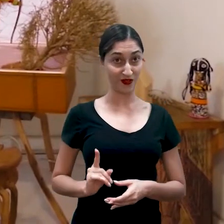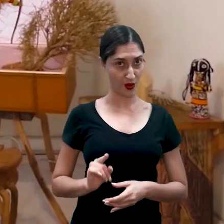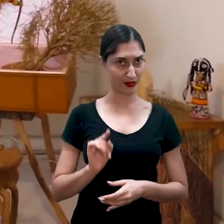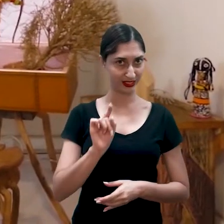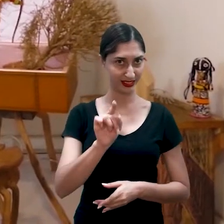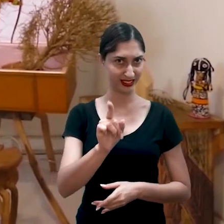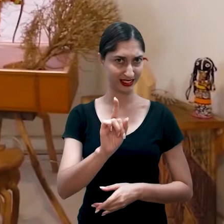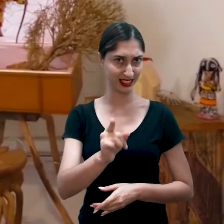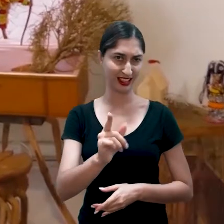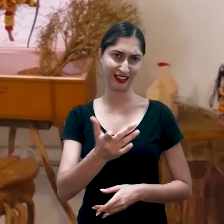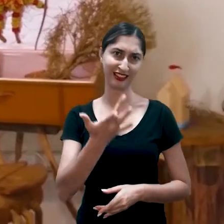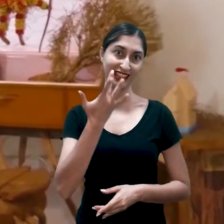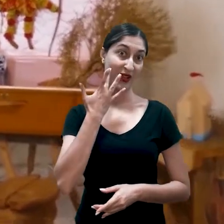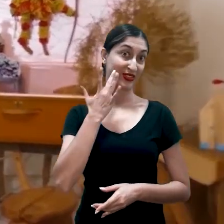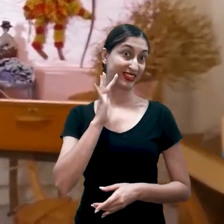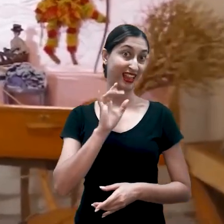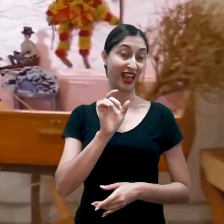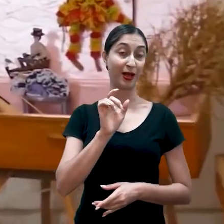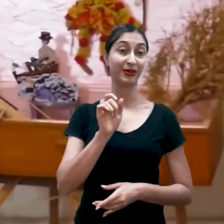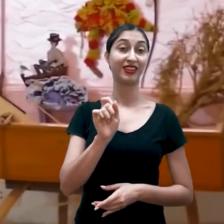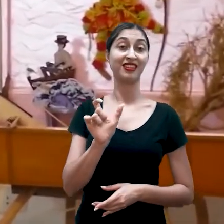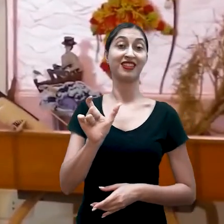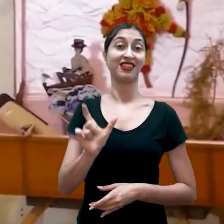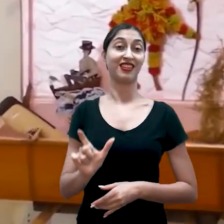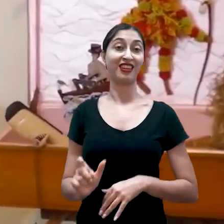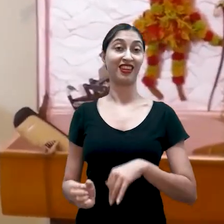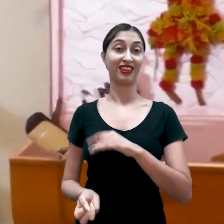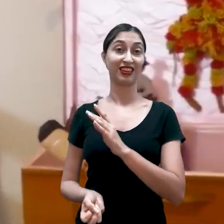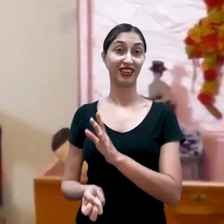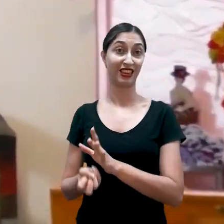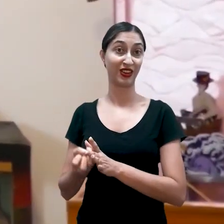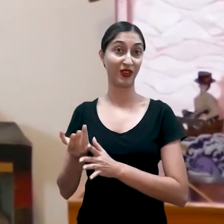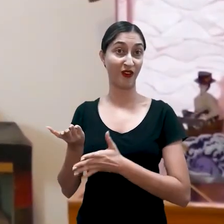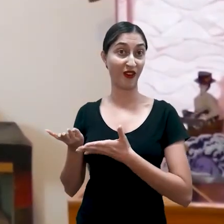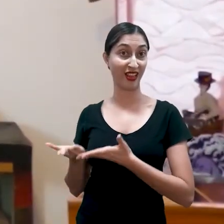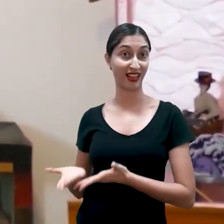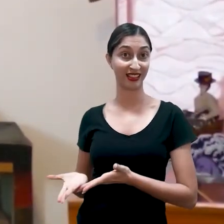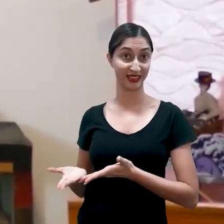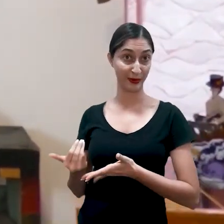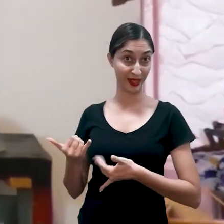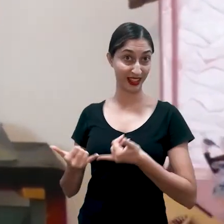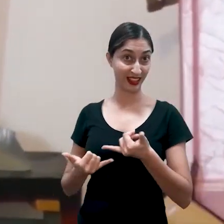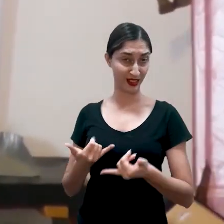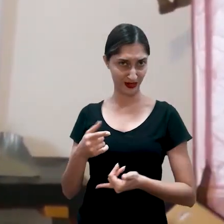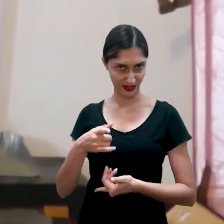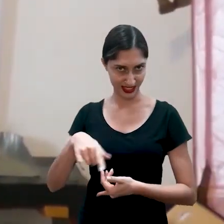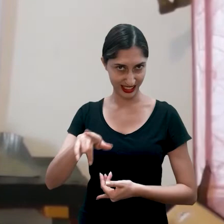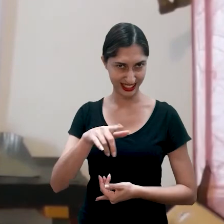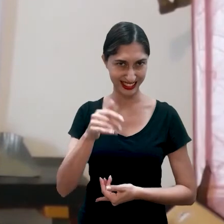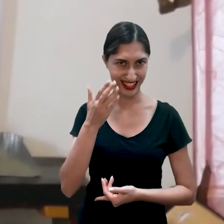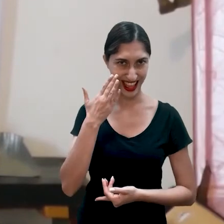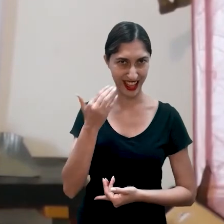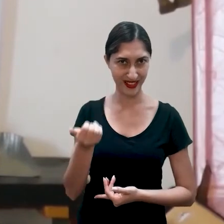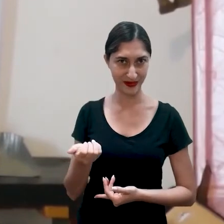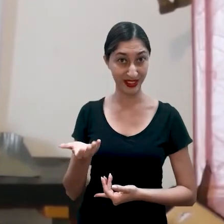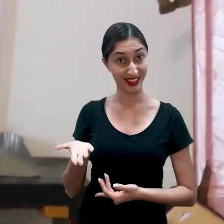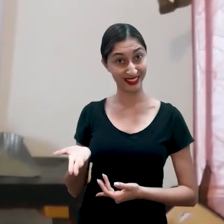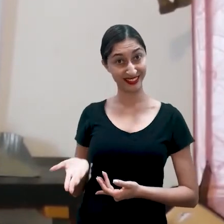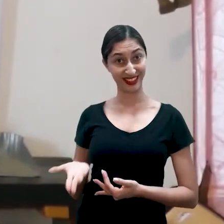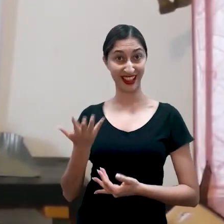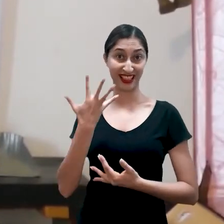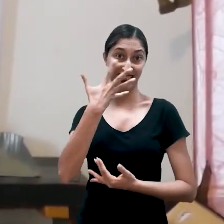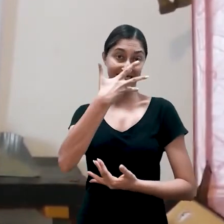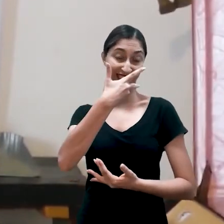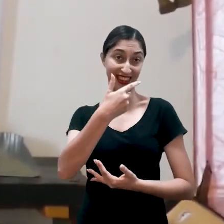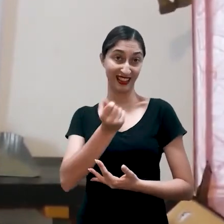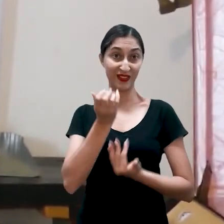certeza, não sabe o nome da pessoa que fez esse brinquedo, por mais lindo